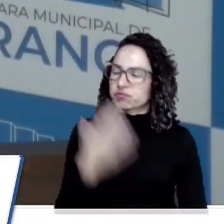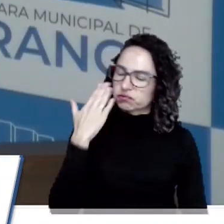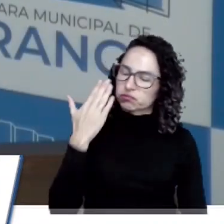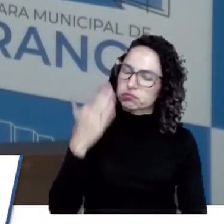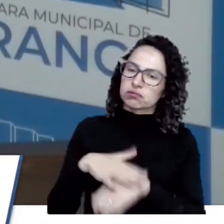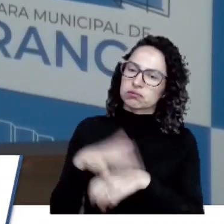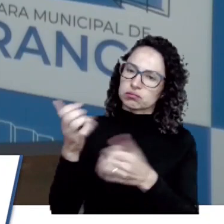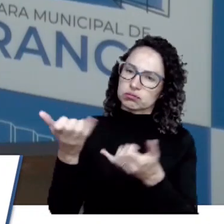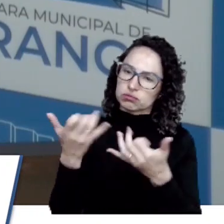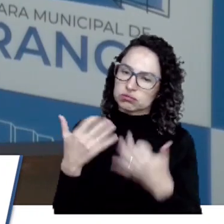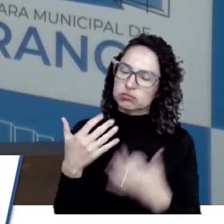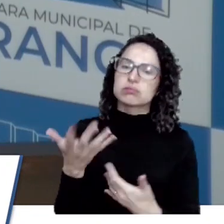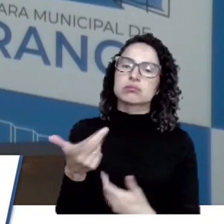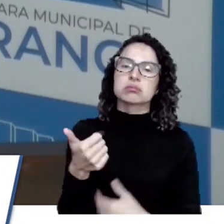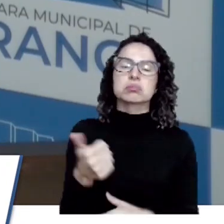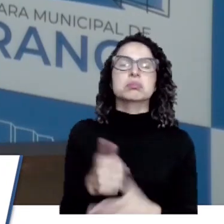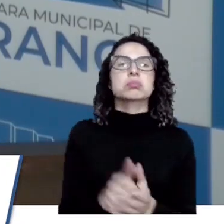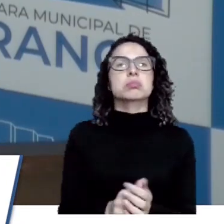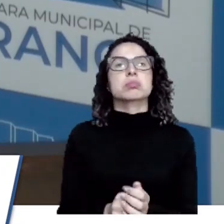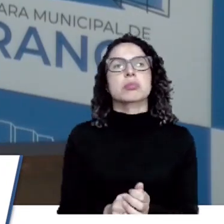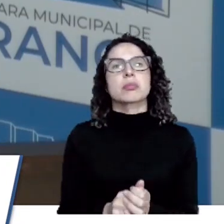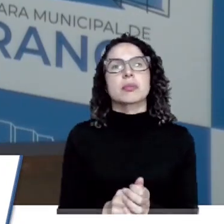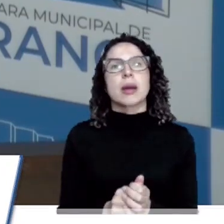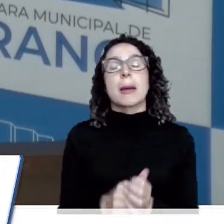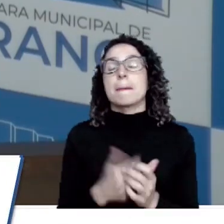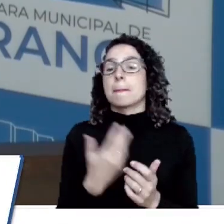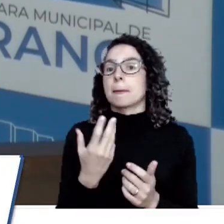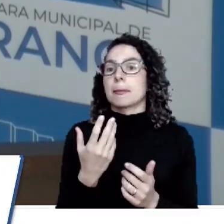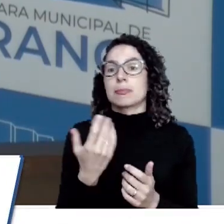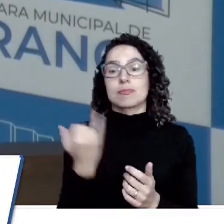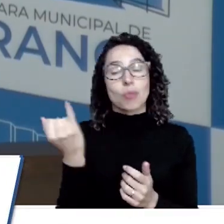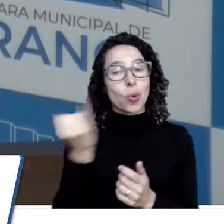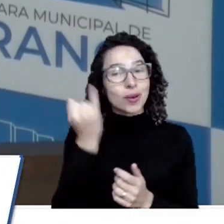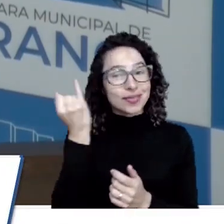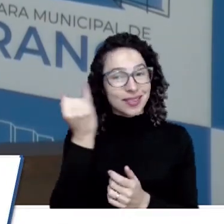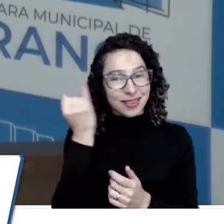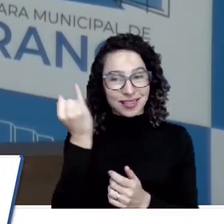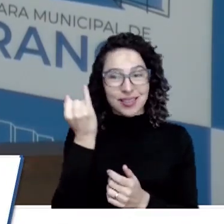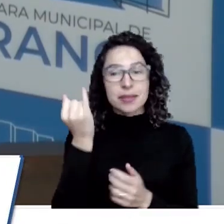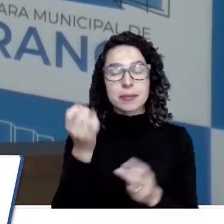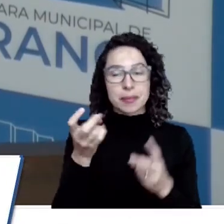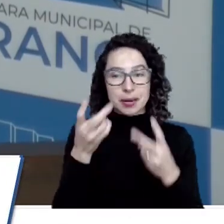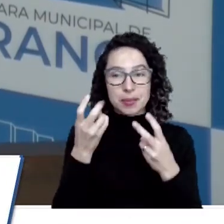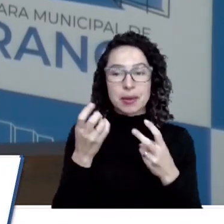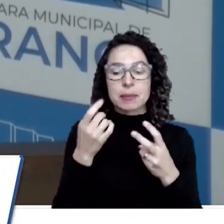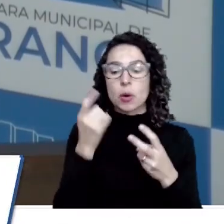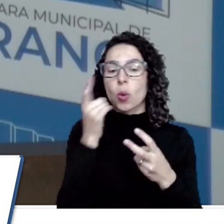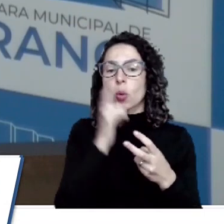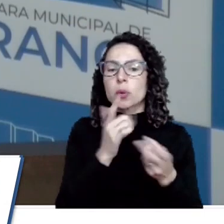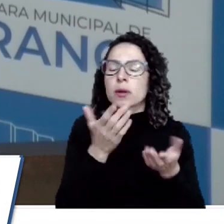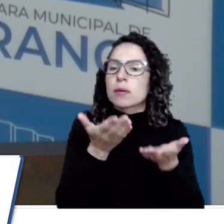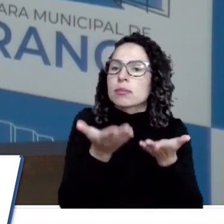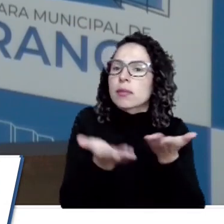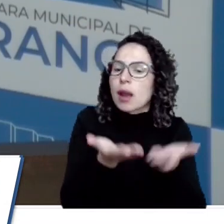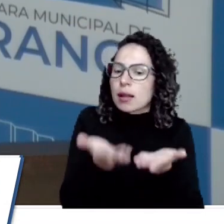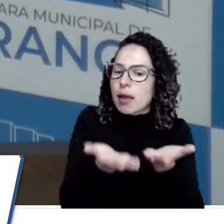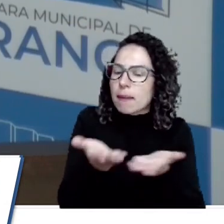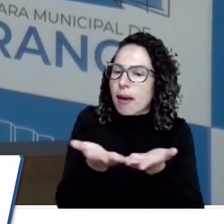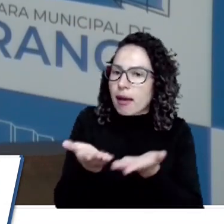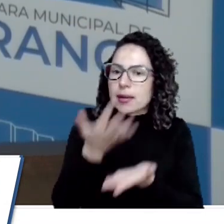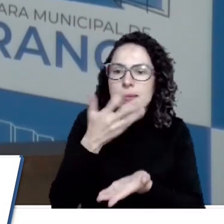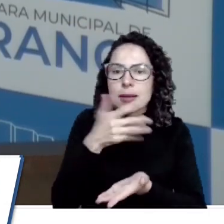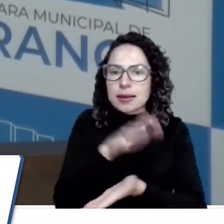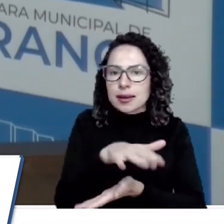excelência. É muito claro que nós temos que, para que possamos dar um tratamento adequado para as nossas crianças, nós